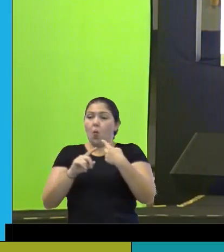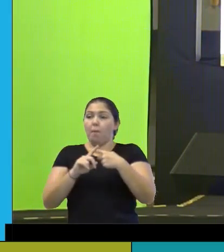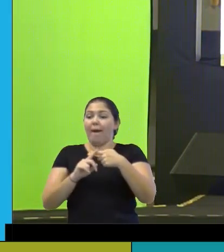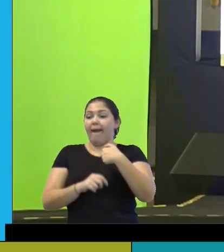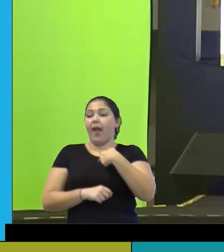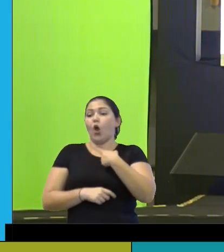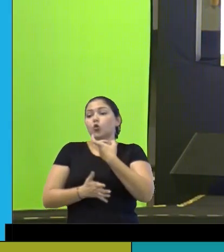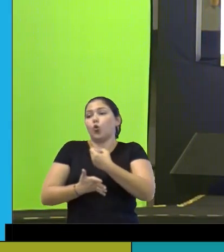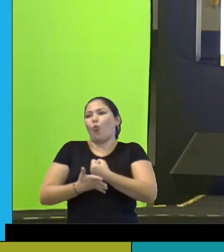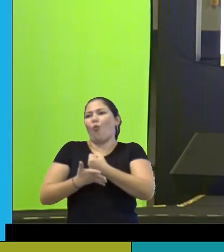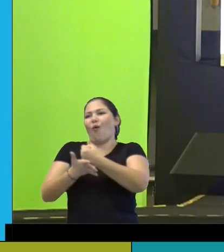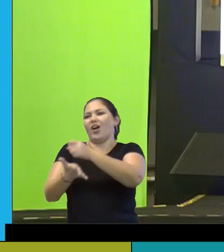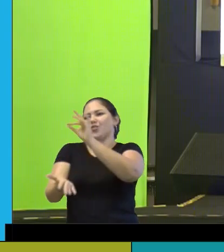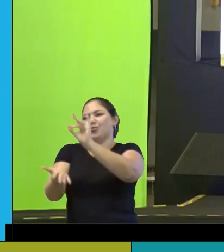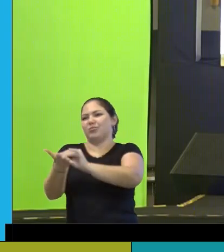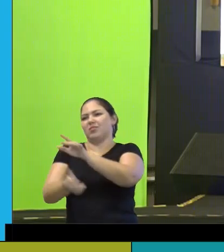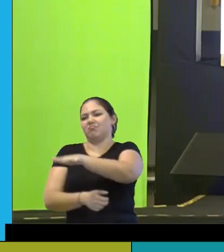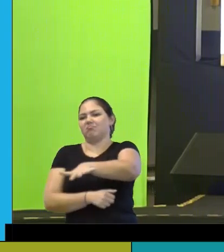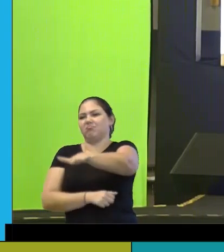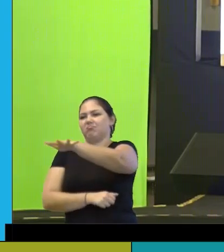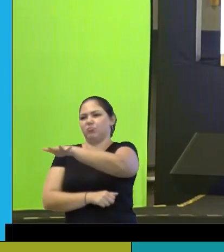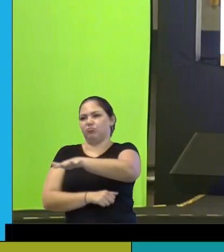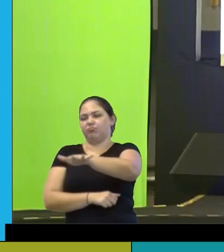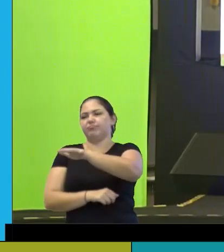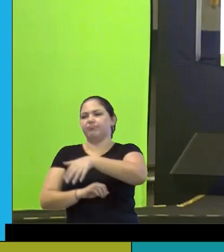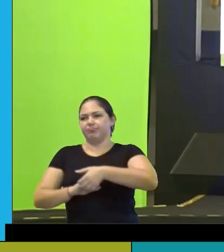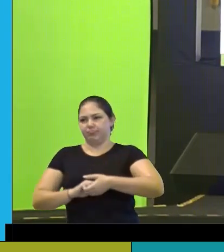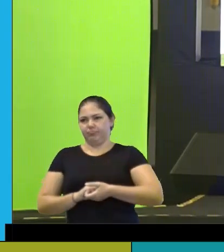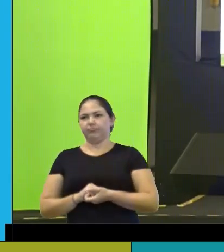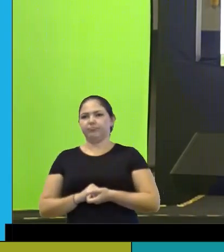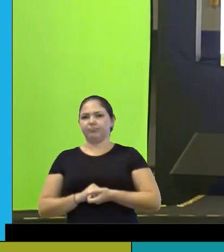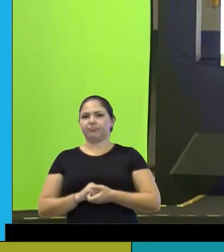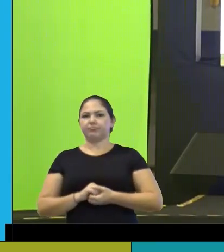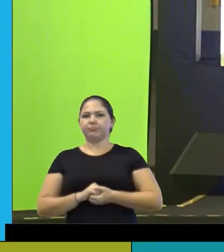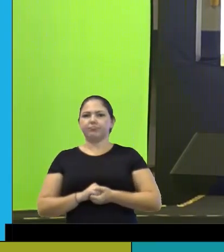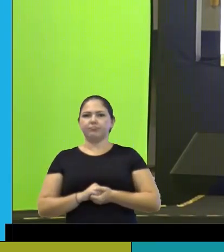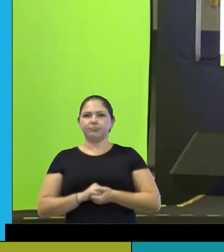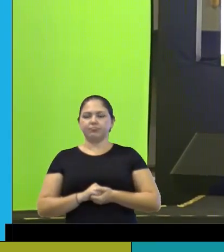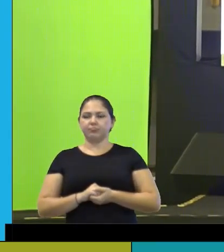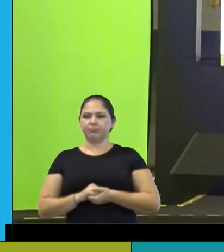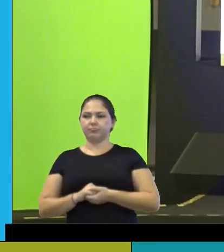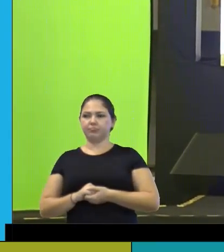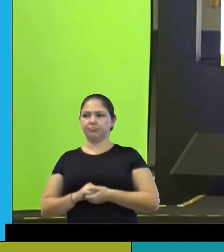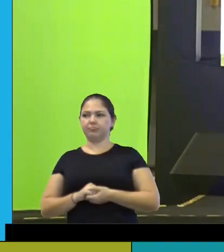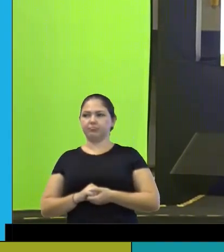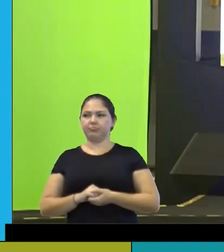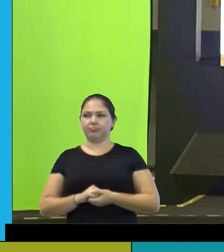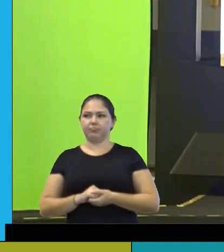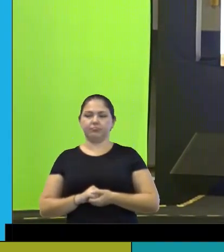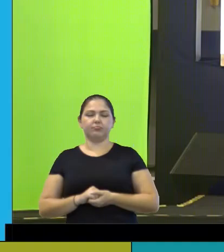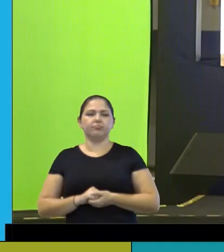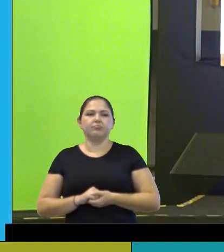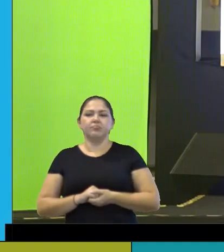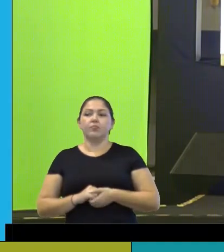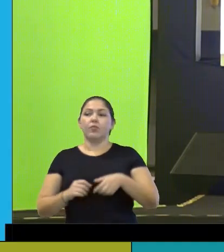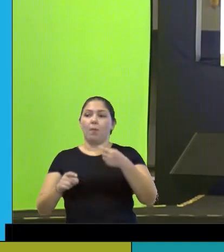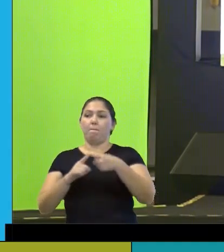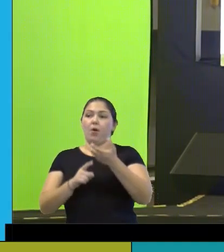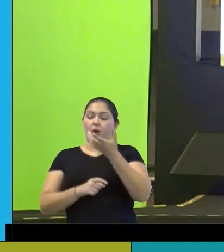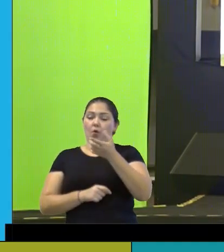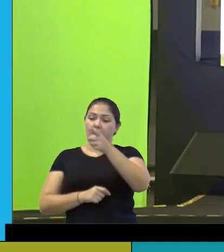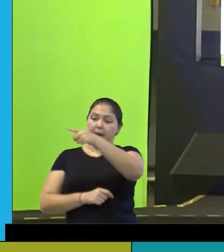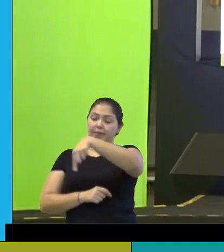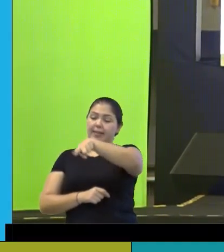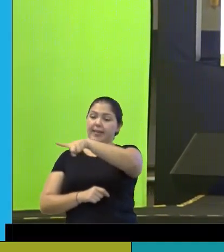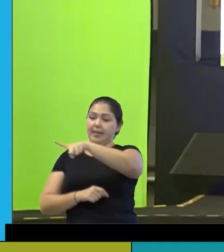moral do príncipe. O príncipe, ele sempre age com vistas a manter o povo unido e leal ao